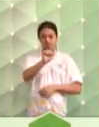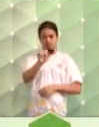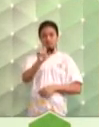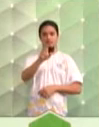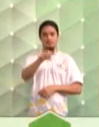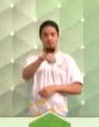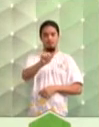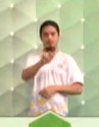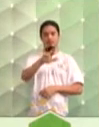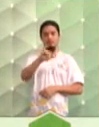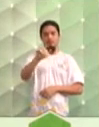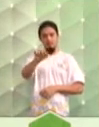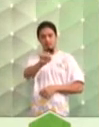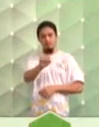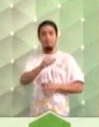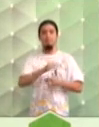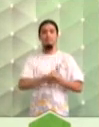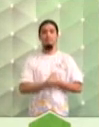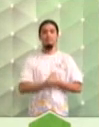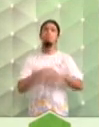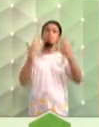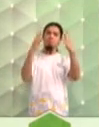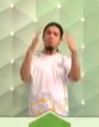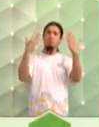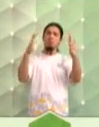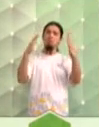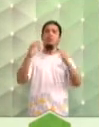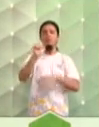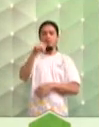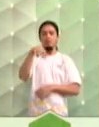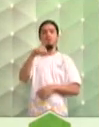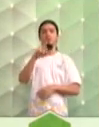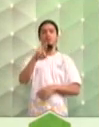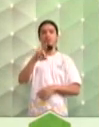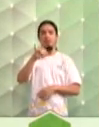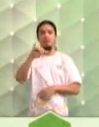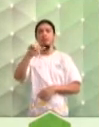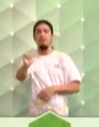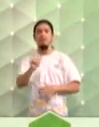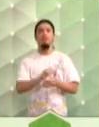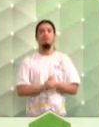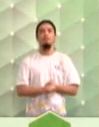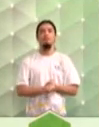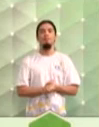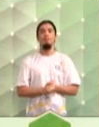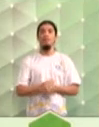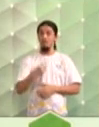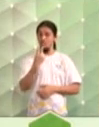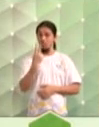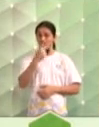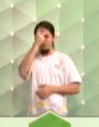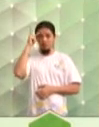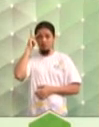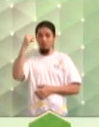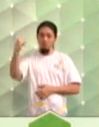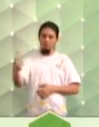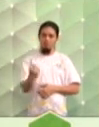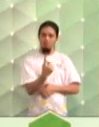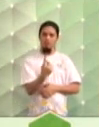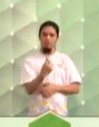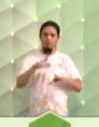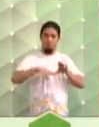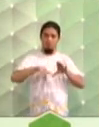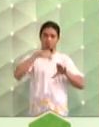Roberto, que registrou o CPF lá na nota. Quem é o segundo, a segunda pessoa que vai ser chamada aqui, diretor? Só para chamar logo. O Fábio, vem